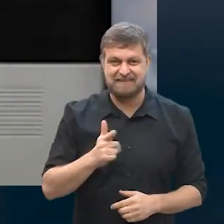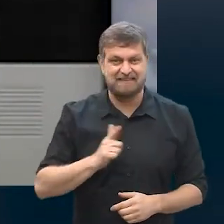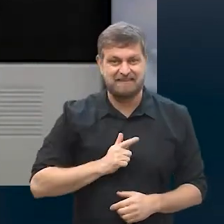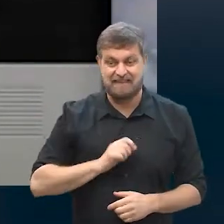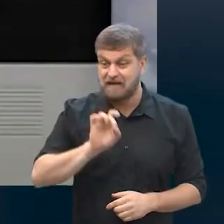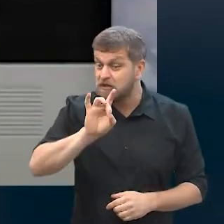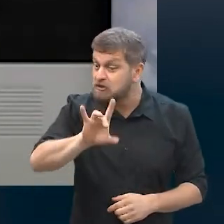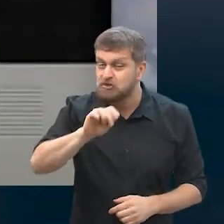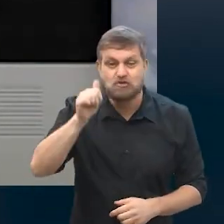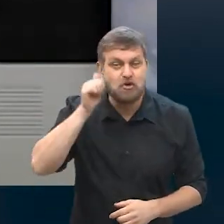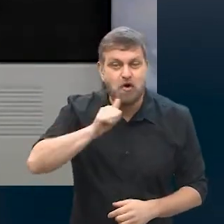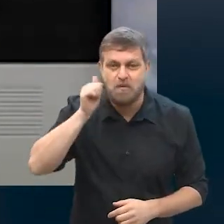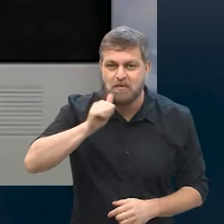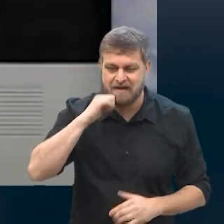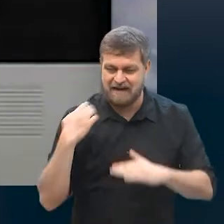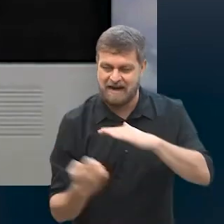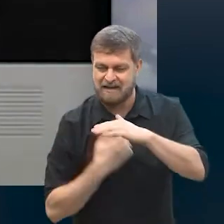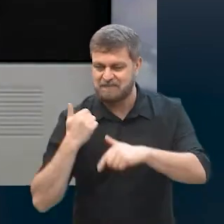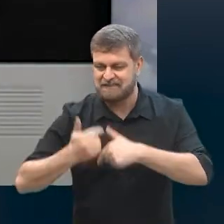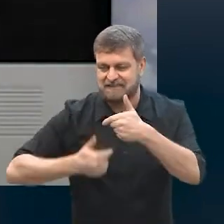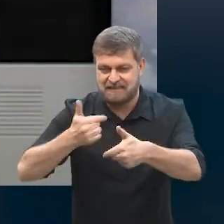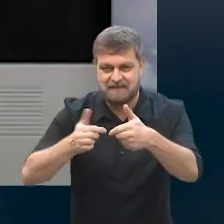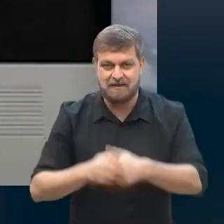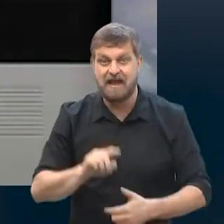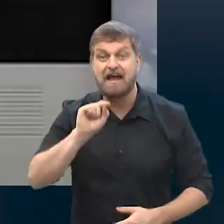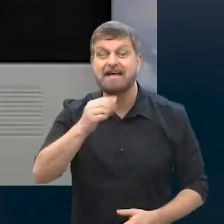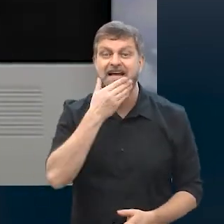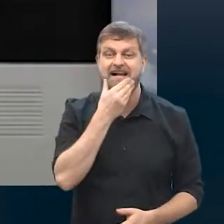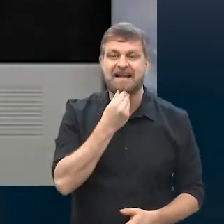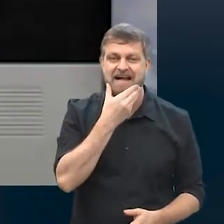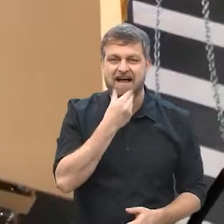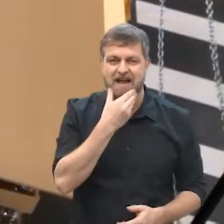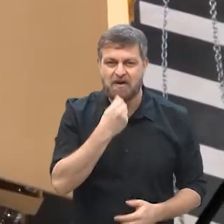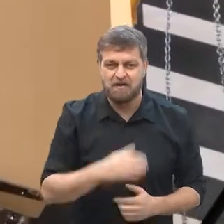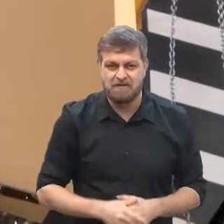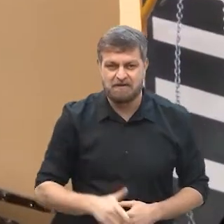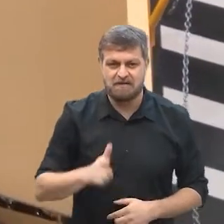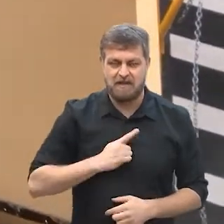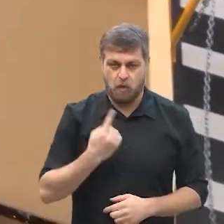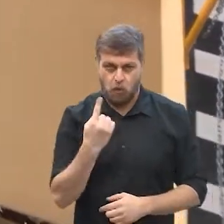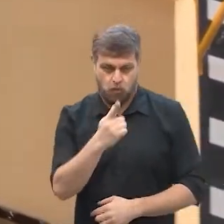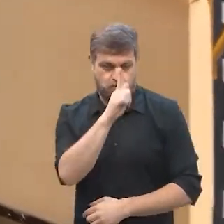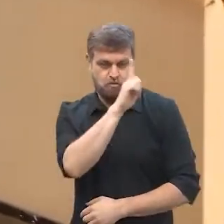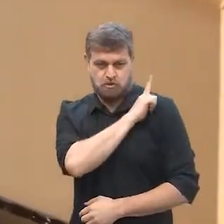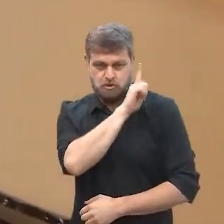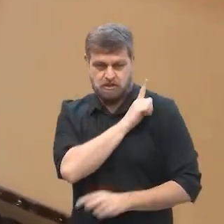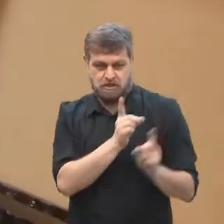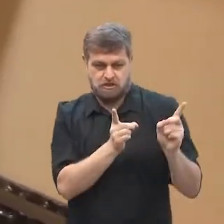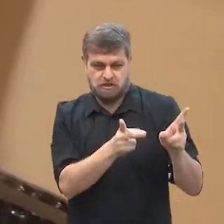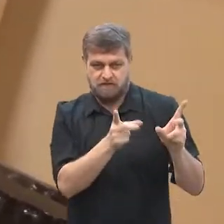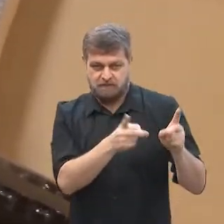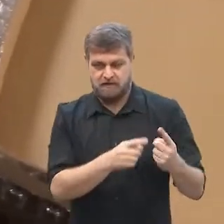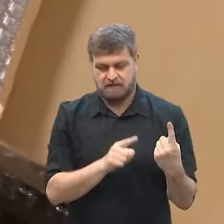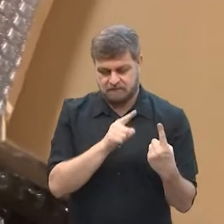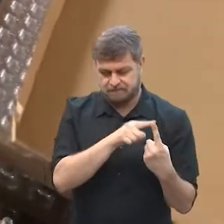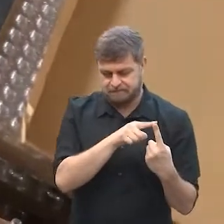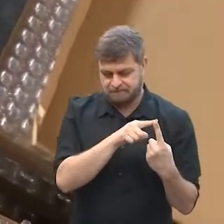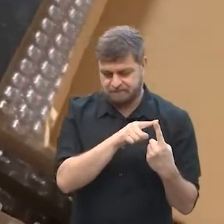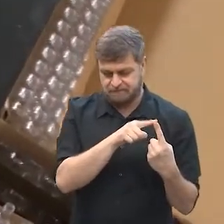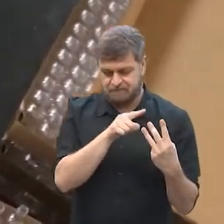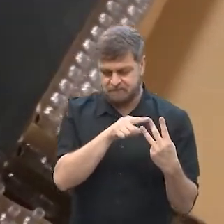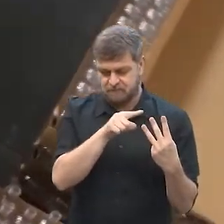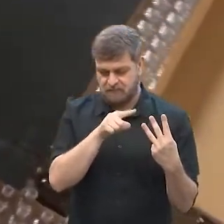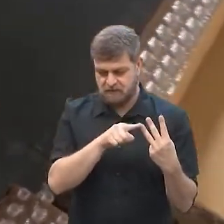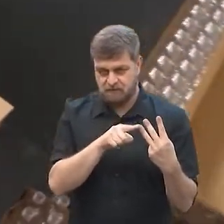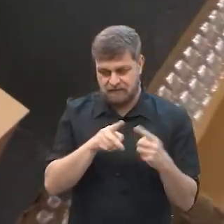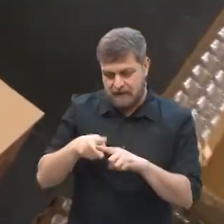mulher aqui praticamente na empresa. Quem são os homens? Eu tenho um gerente de vendas, que é um homem, dois homens